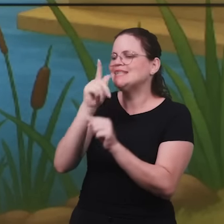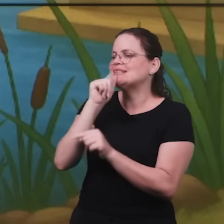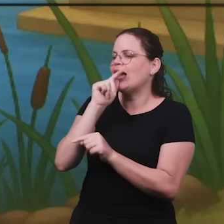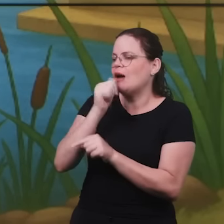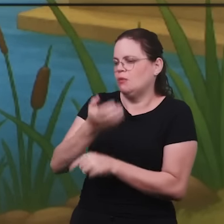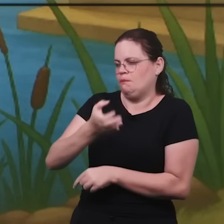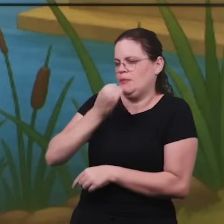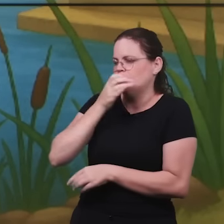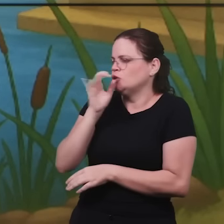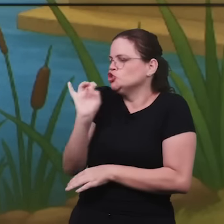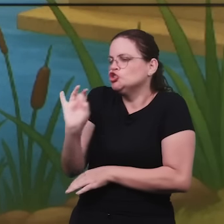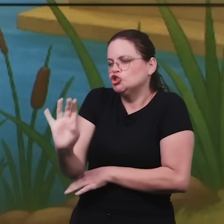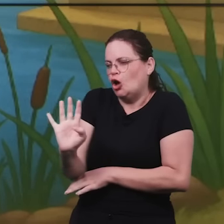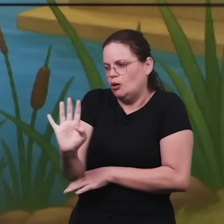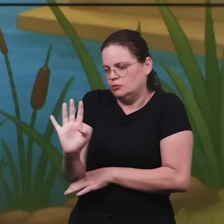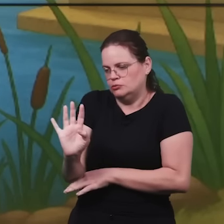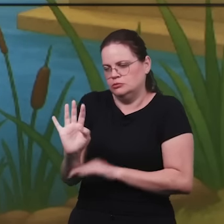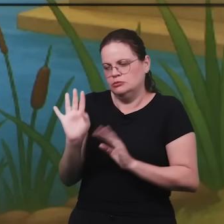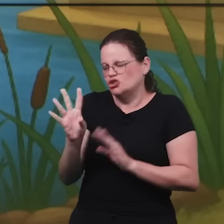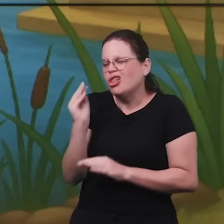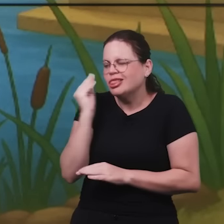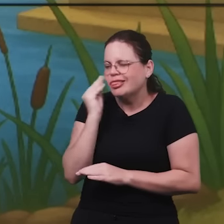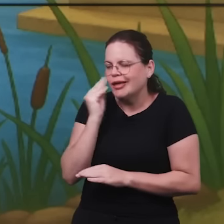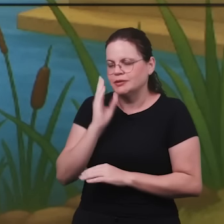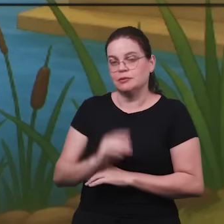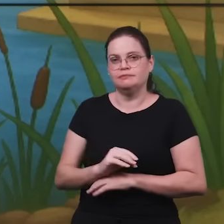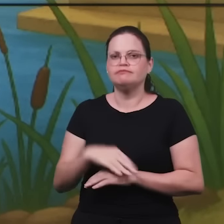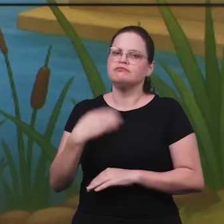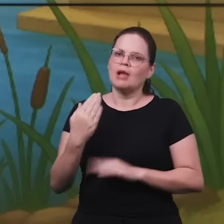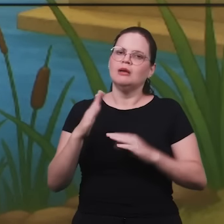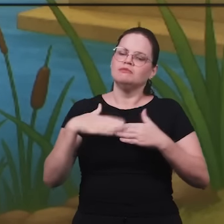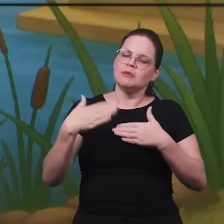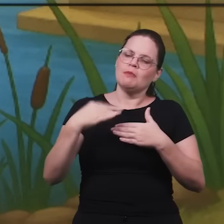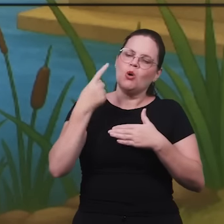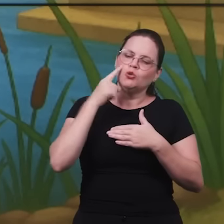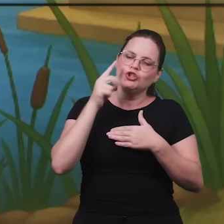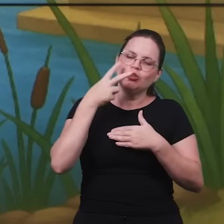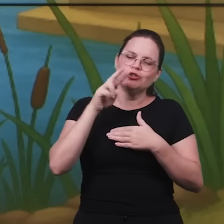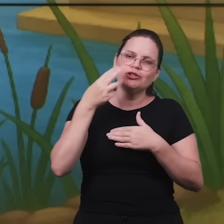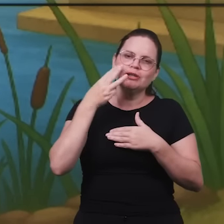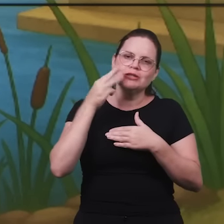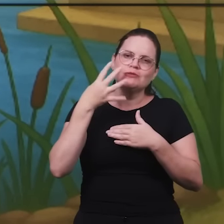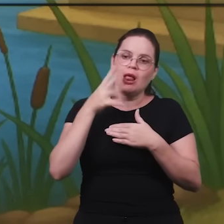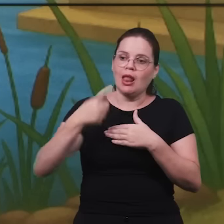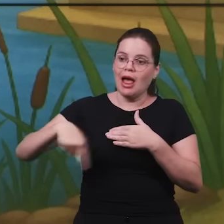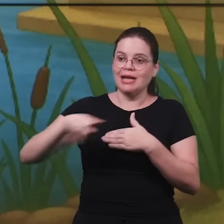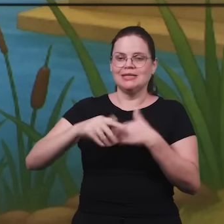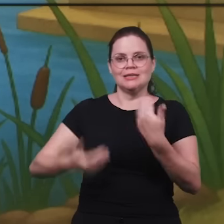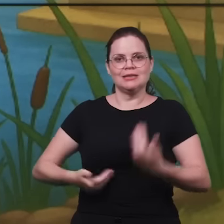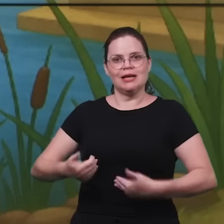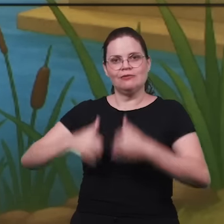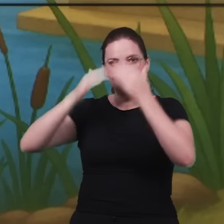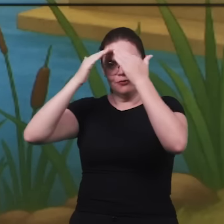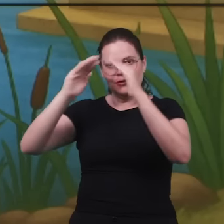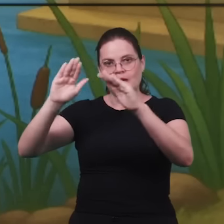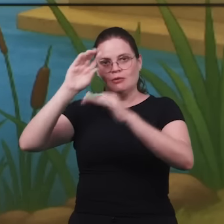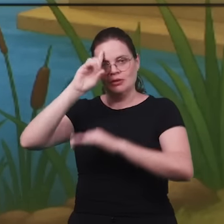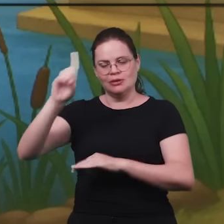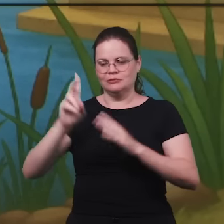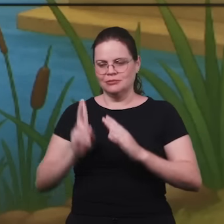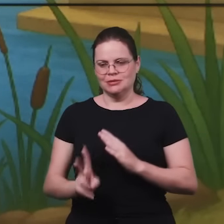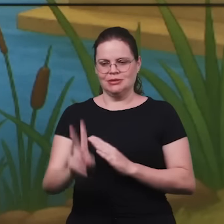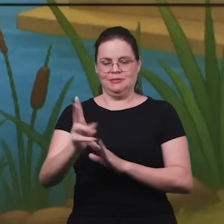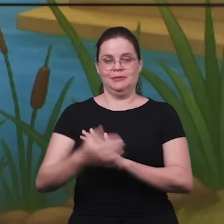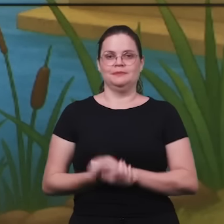os 10 dias que se passaram, Daniel e seus amigos obedeceram a Deus. Nós podemos